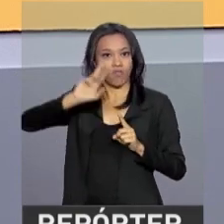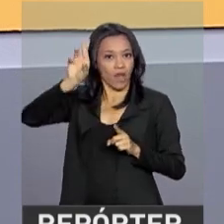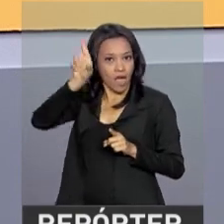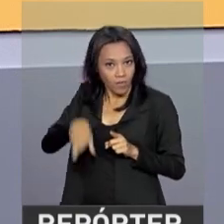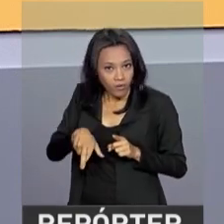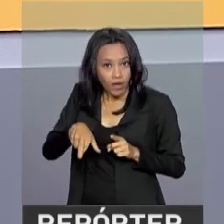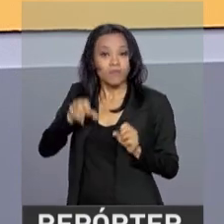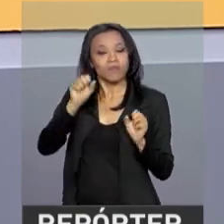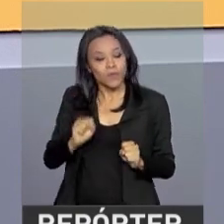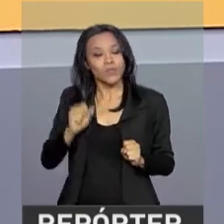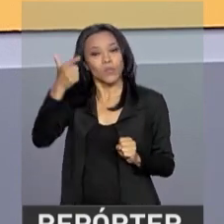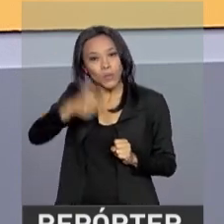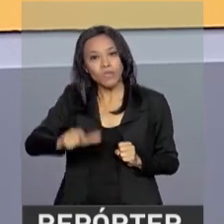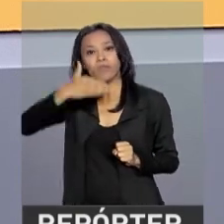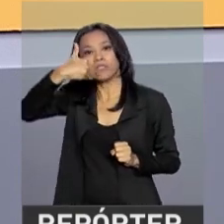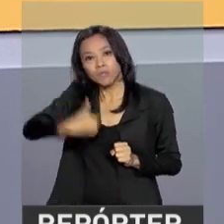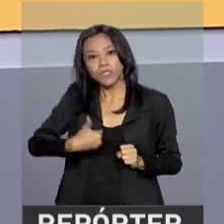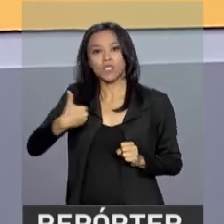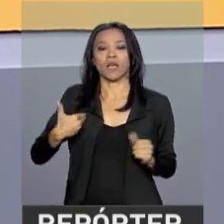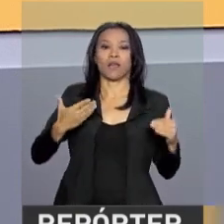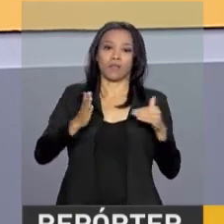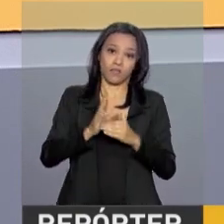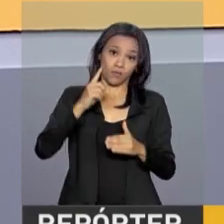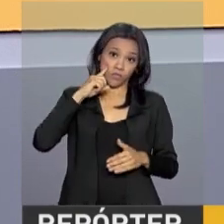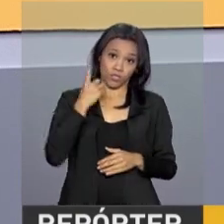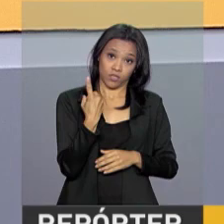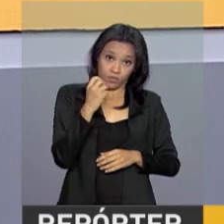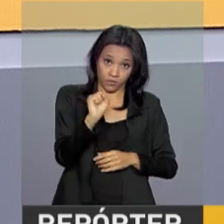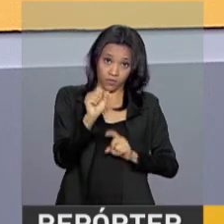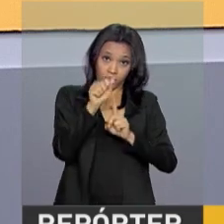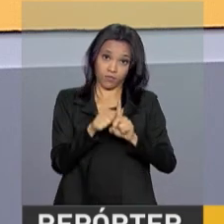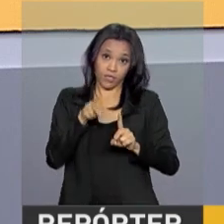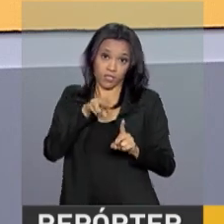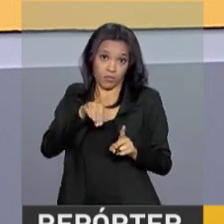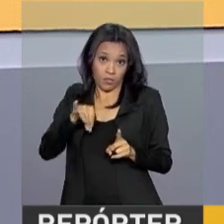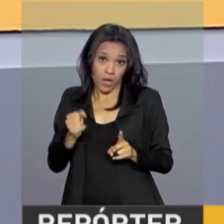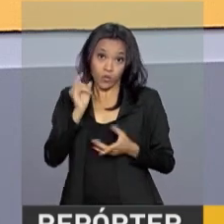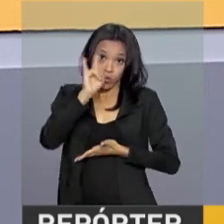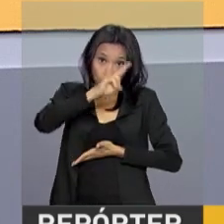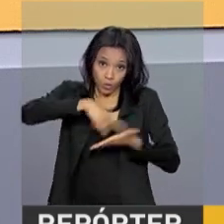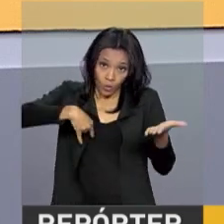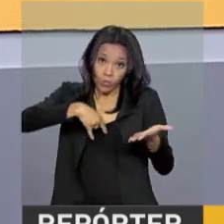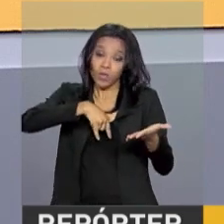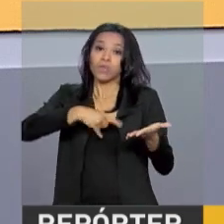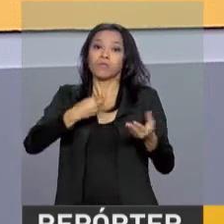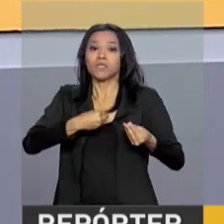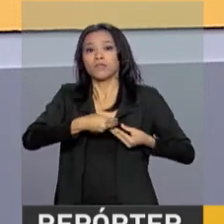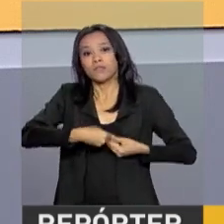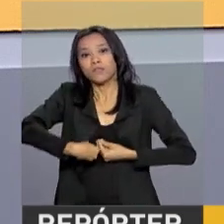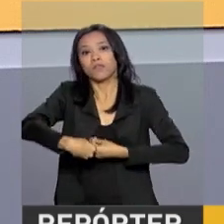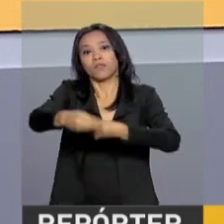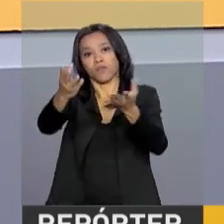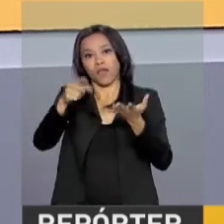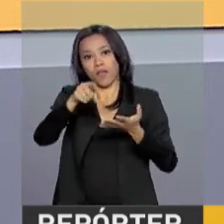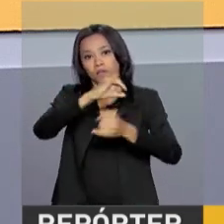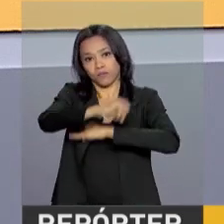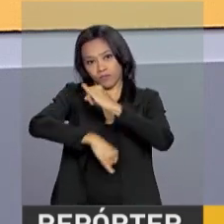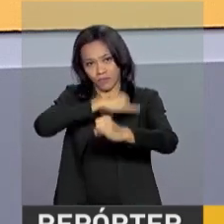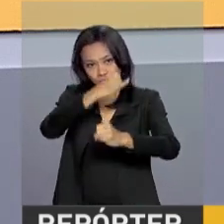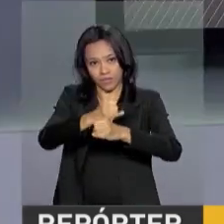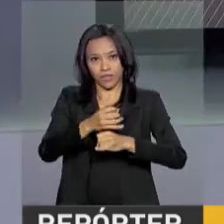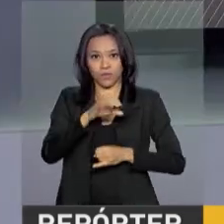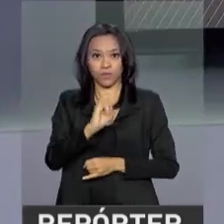pode entrar com recurso até o dia 18 de maio os documentos devem ser enviados pela página do participante no site do